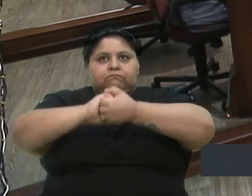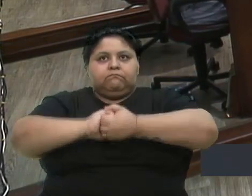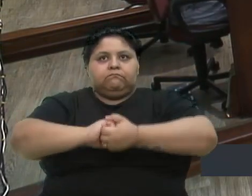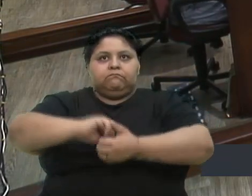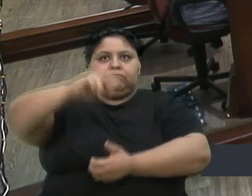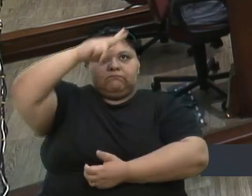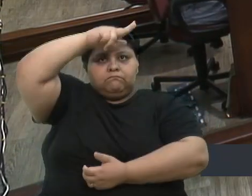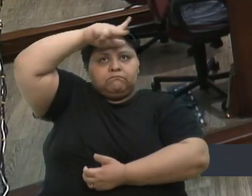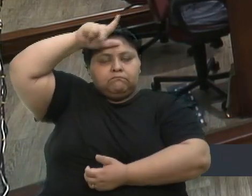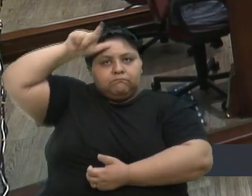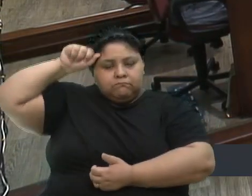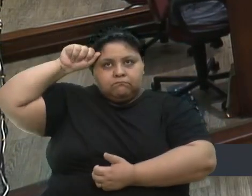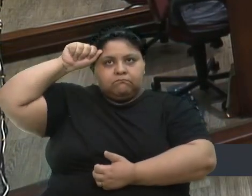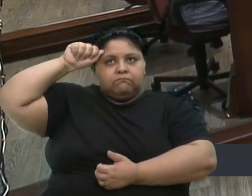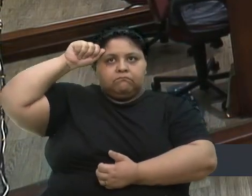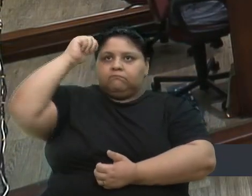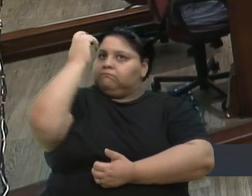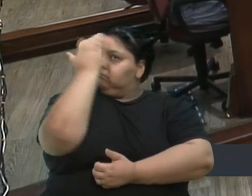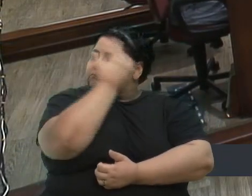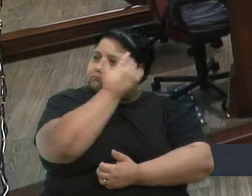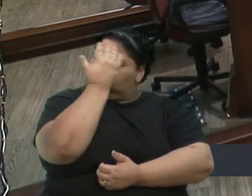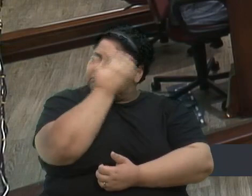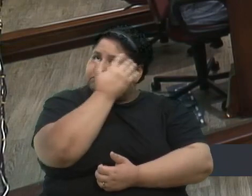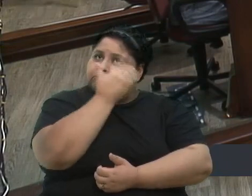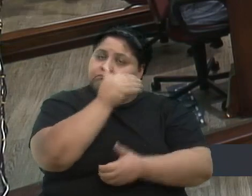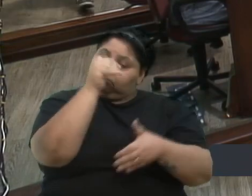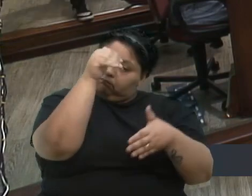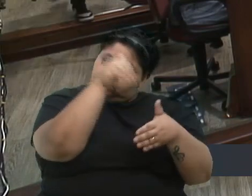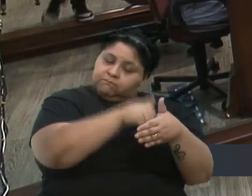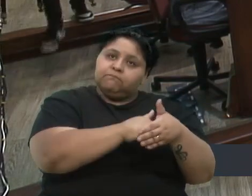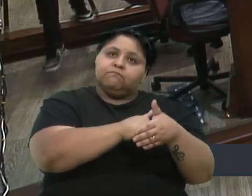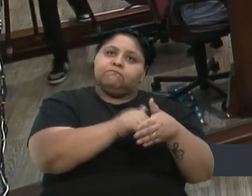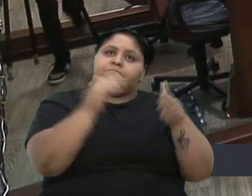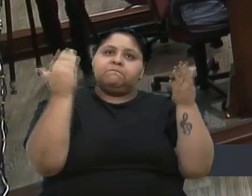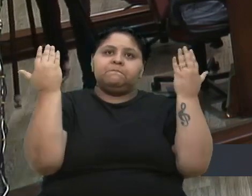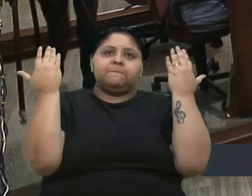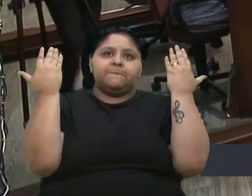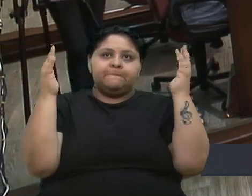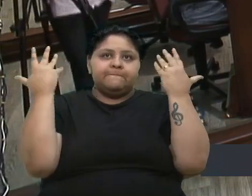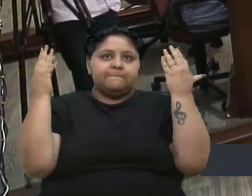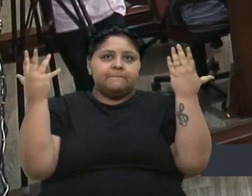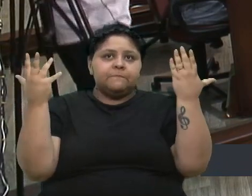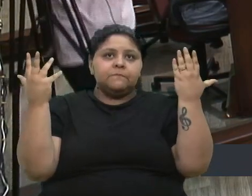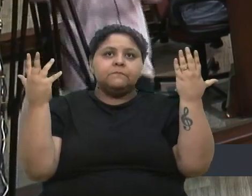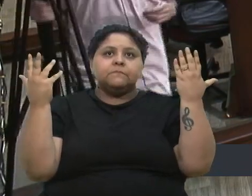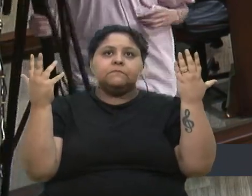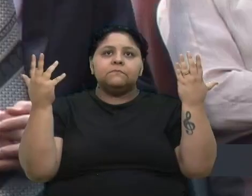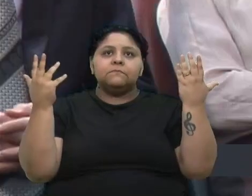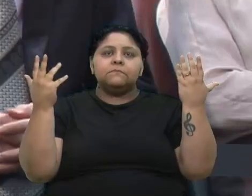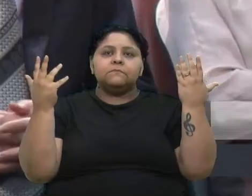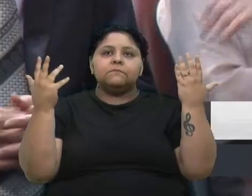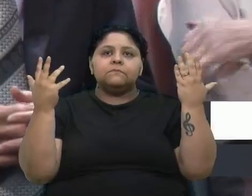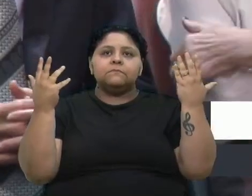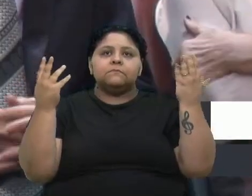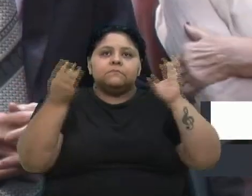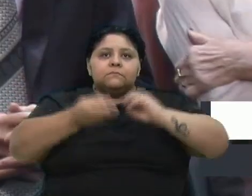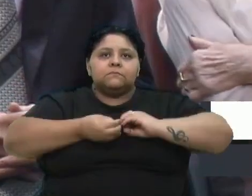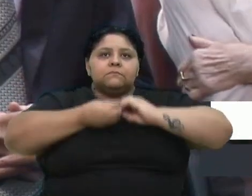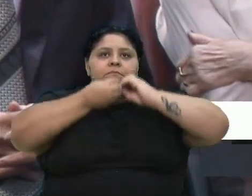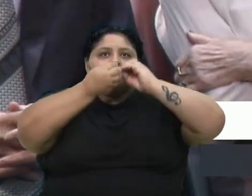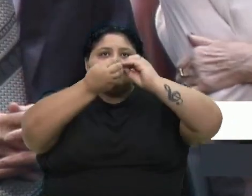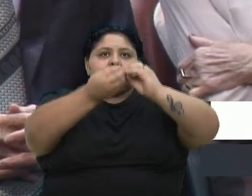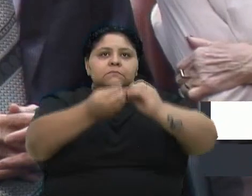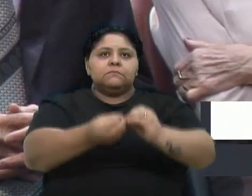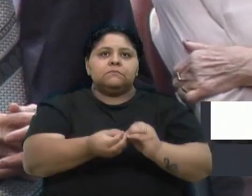senhor Edilódio Domênico. Meu voto de congratulação, ele vai para os bairros